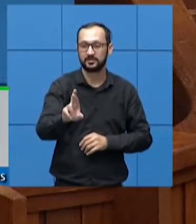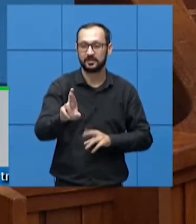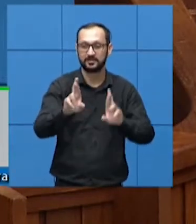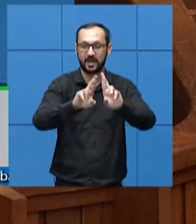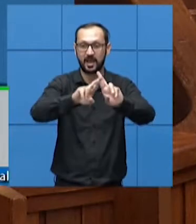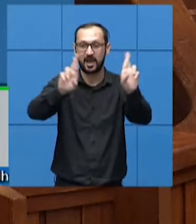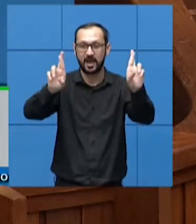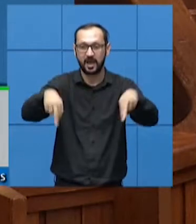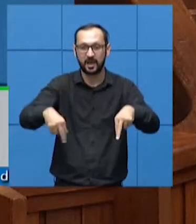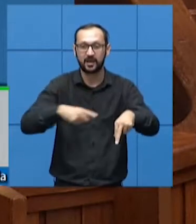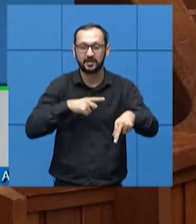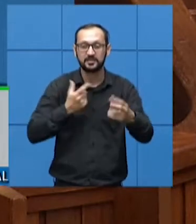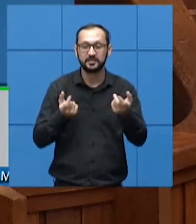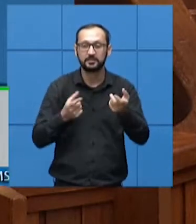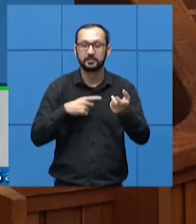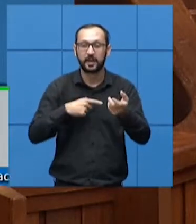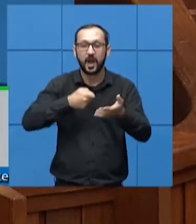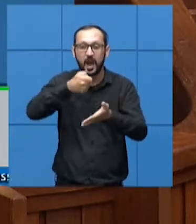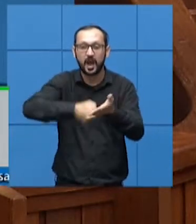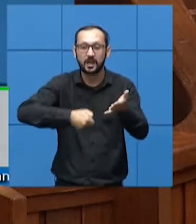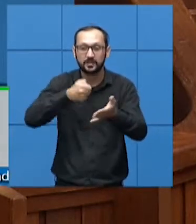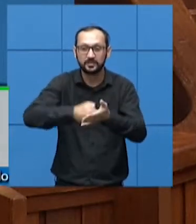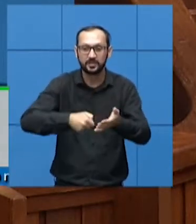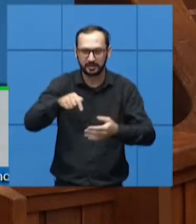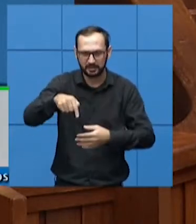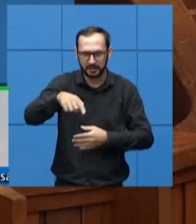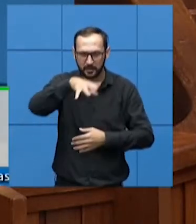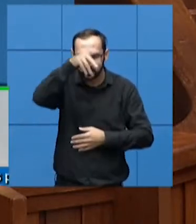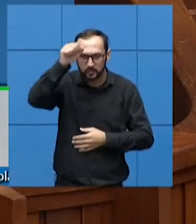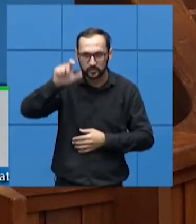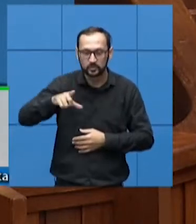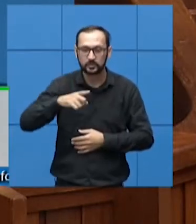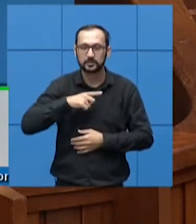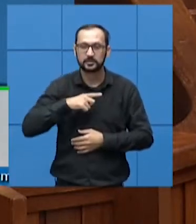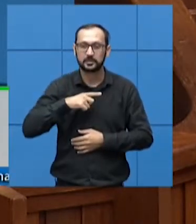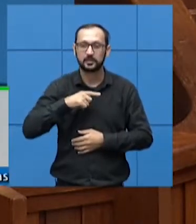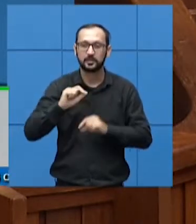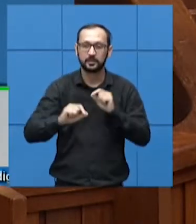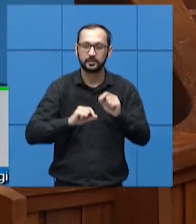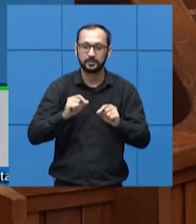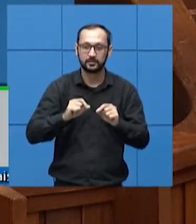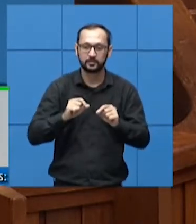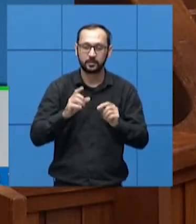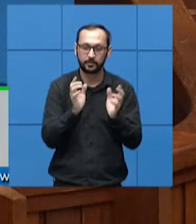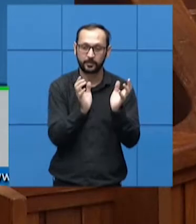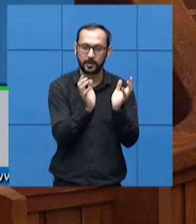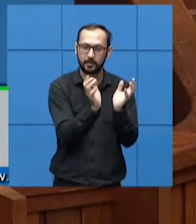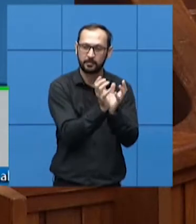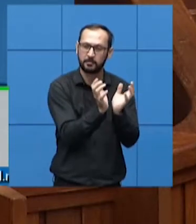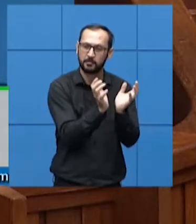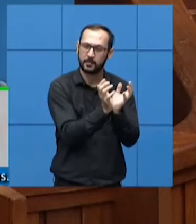atuação garantida. Em Mato Grosso do Sul, nós temos, por exemplo, pela rede APAI,